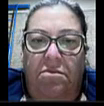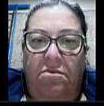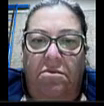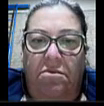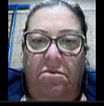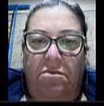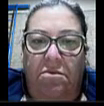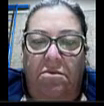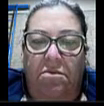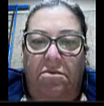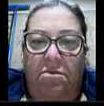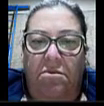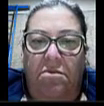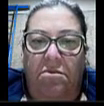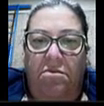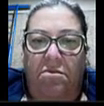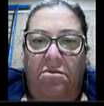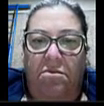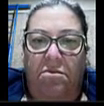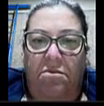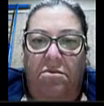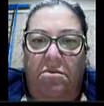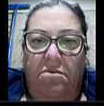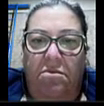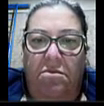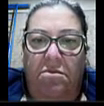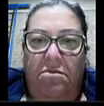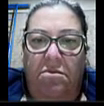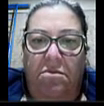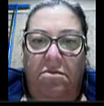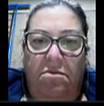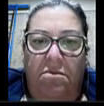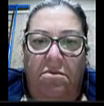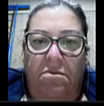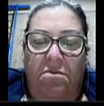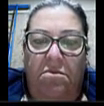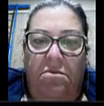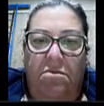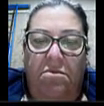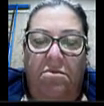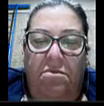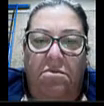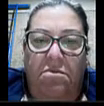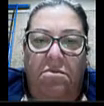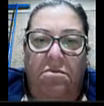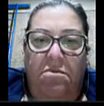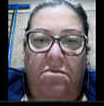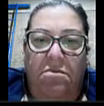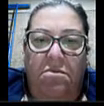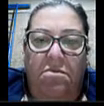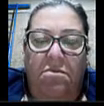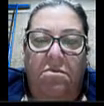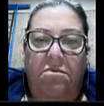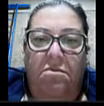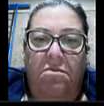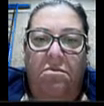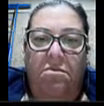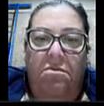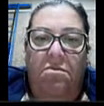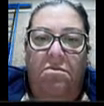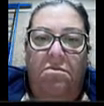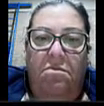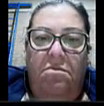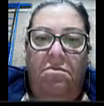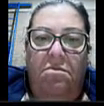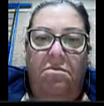por estimulação, e como a Simone também falou na semana passada, o DSM coloca que essa criança precisa ter passado por uma intervenção de pelo